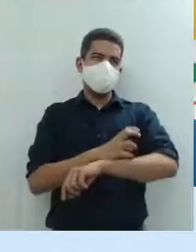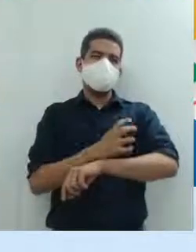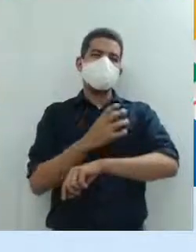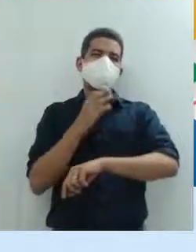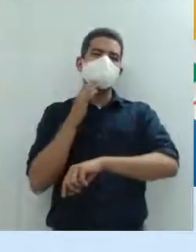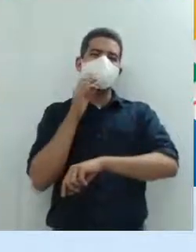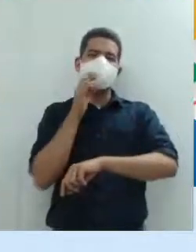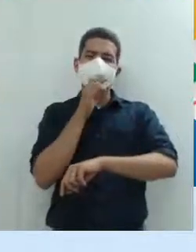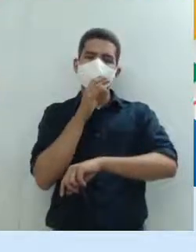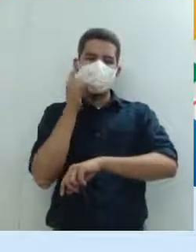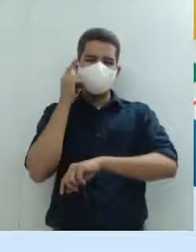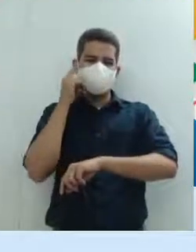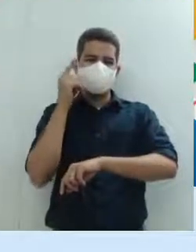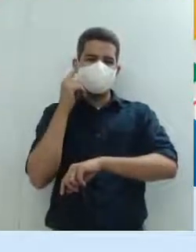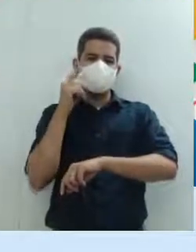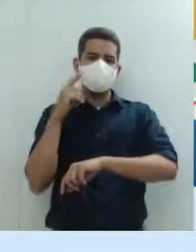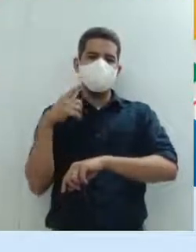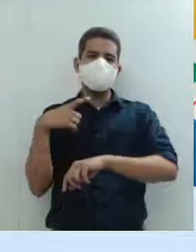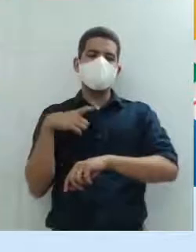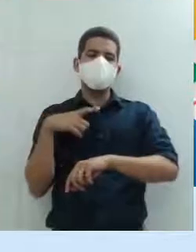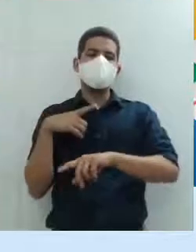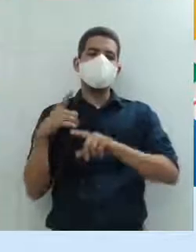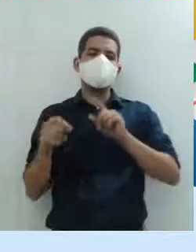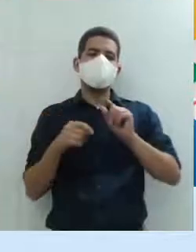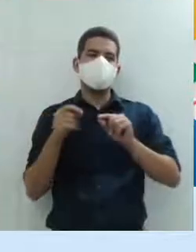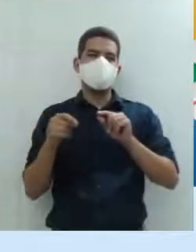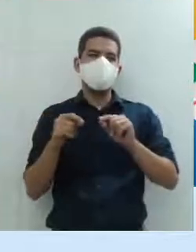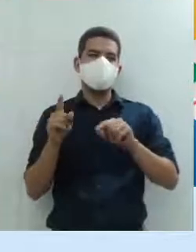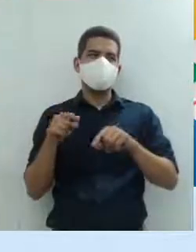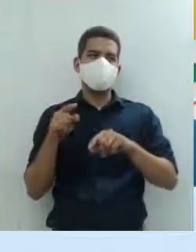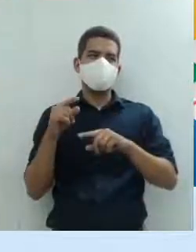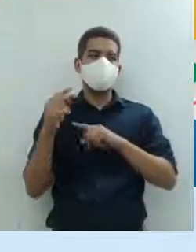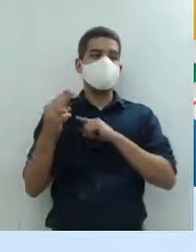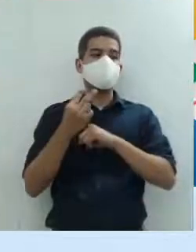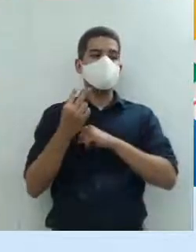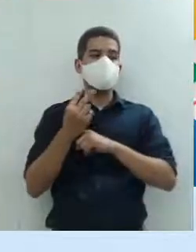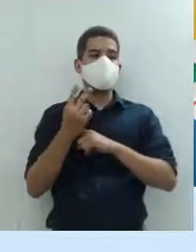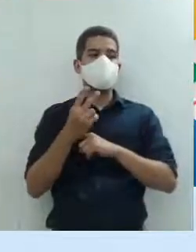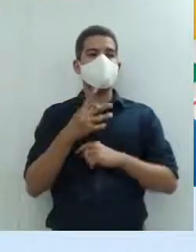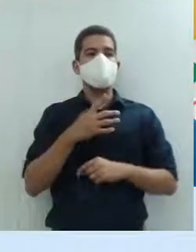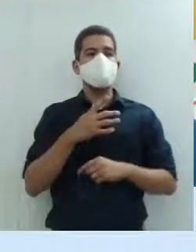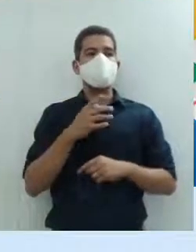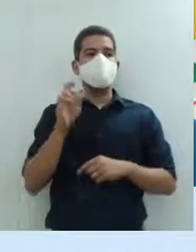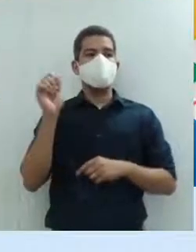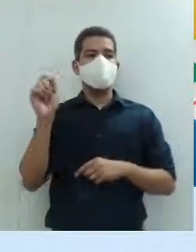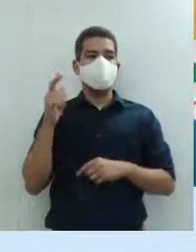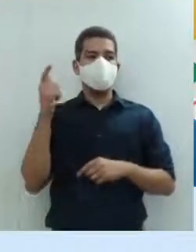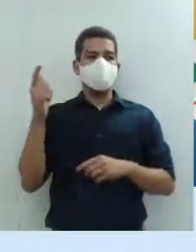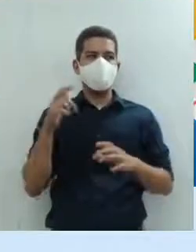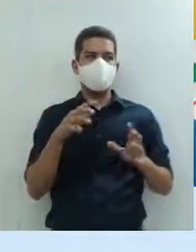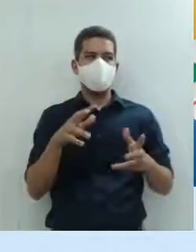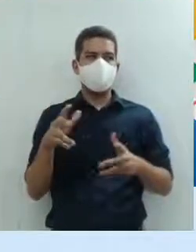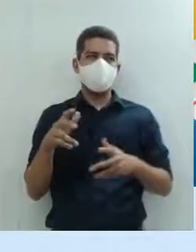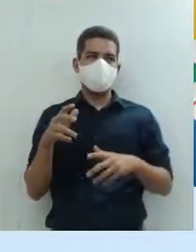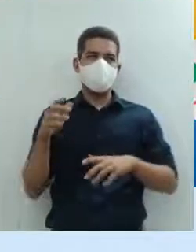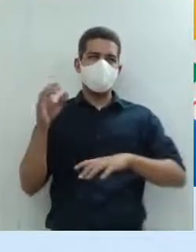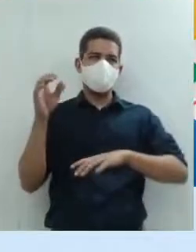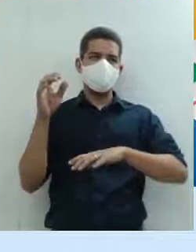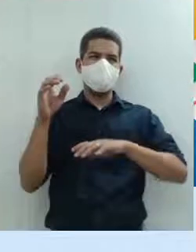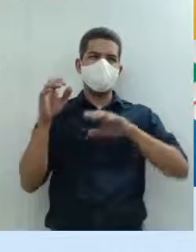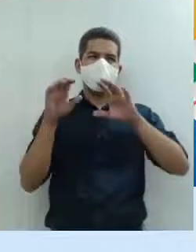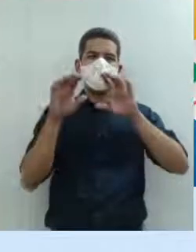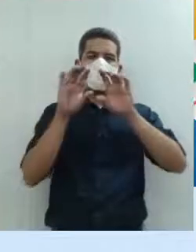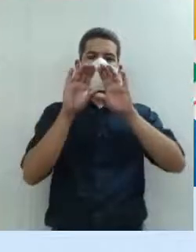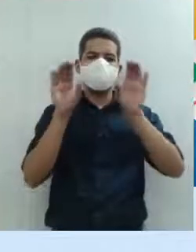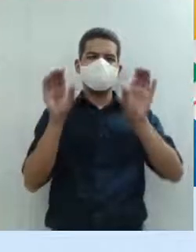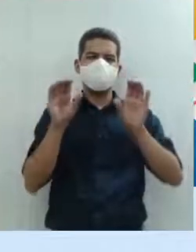queime. A camada de ozônio ela é o verdadeiro protetor solar da Terra. Ela está ali impedindo que o raio solar entre na